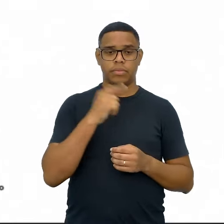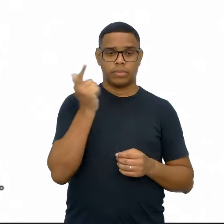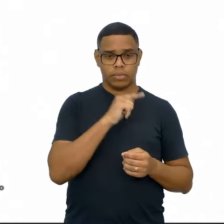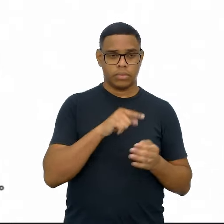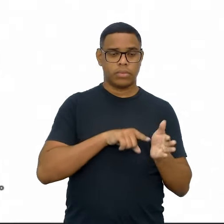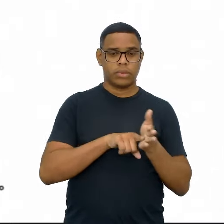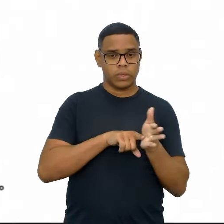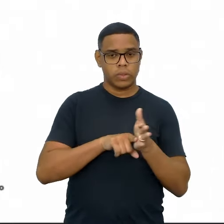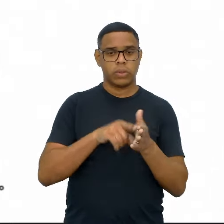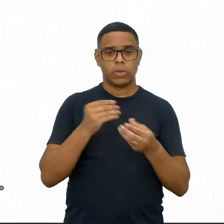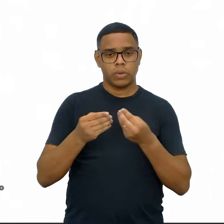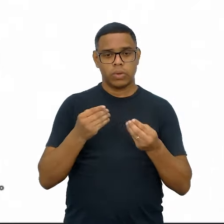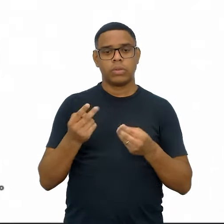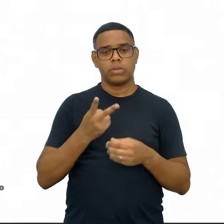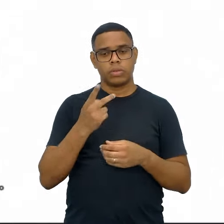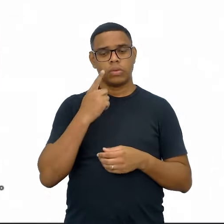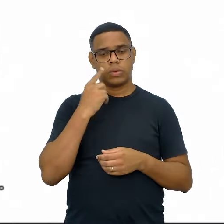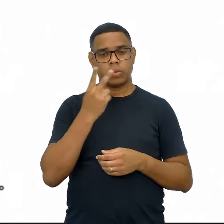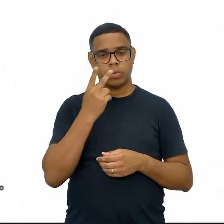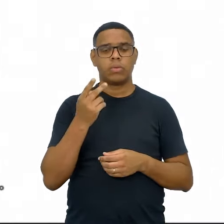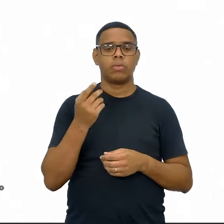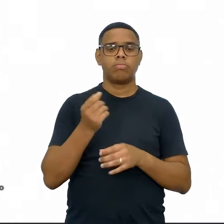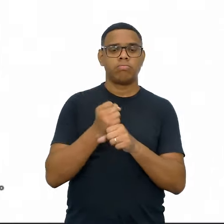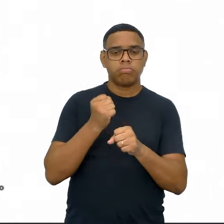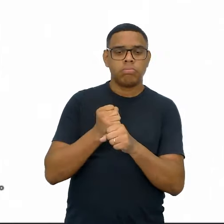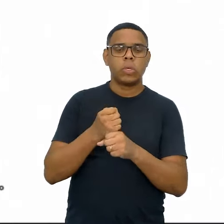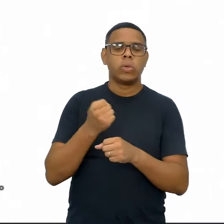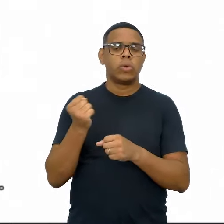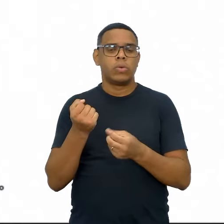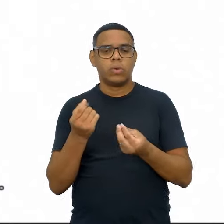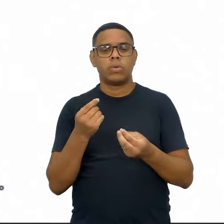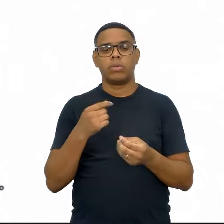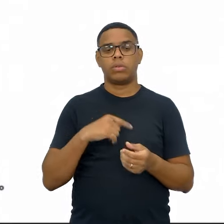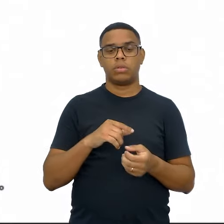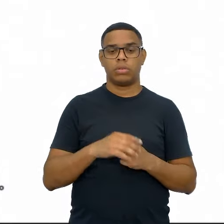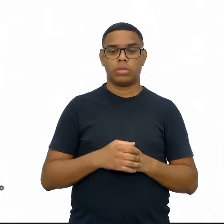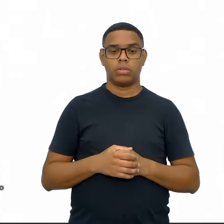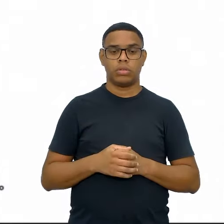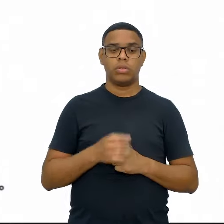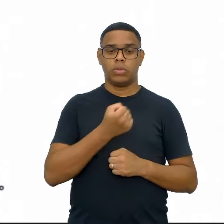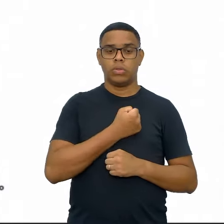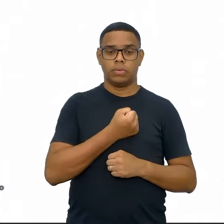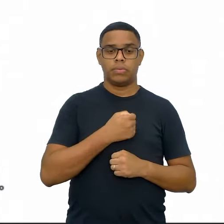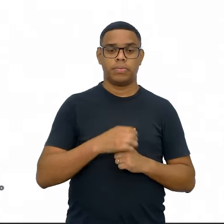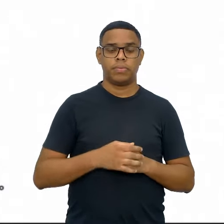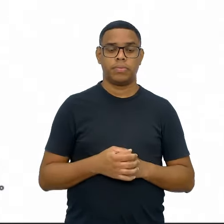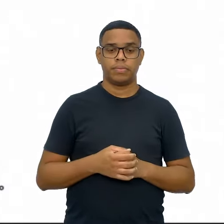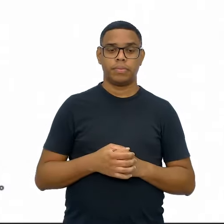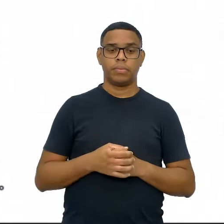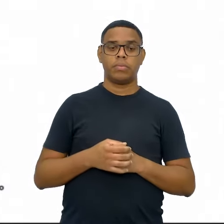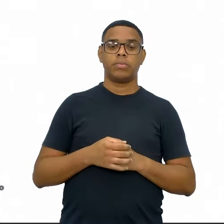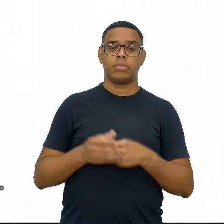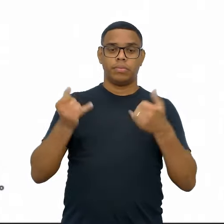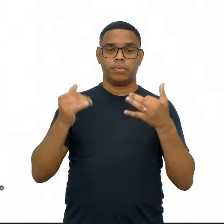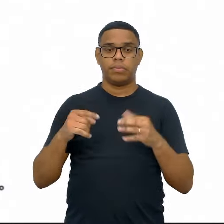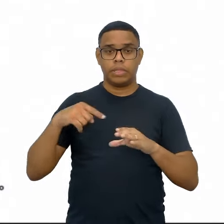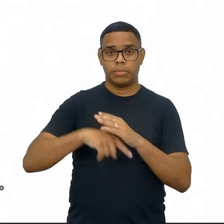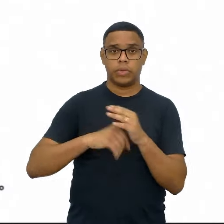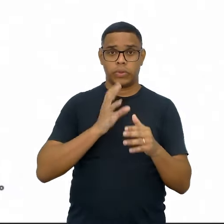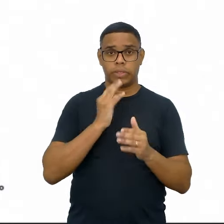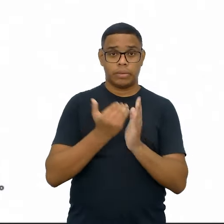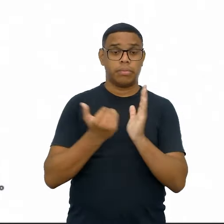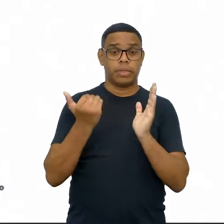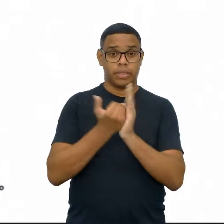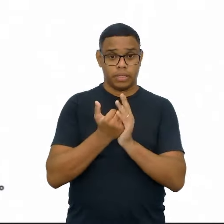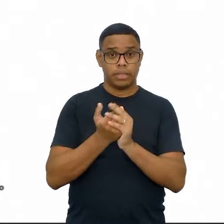explorar e muito, né, o valor posicional desses números, né? E aí, para aprofundar o seu conhecimento sobre